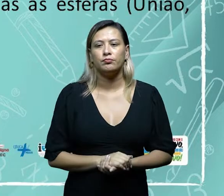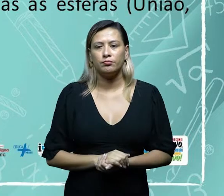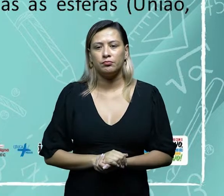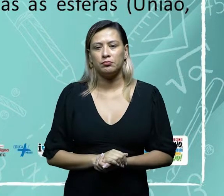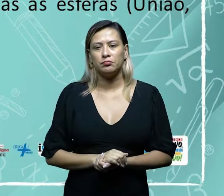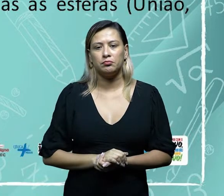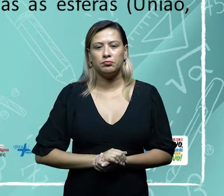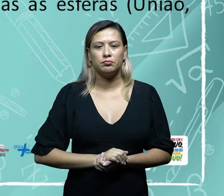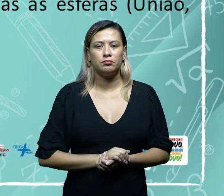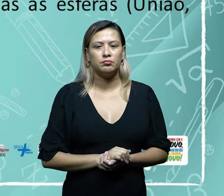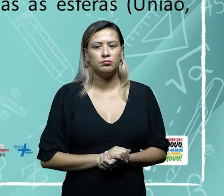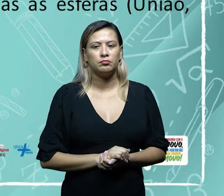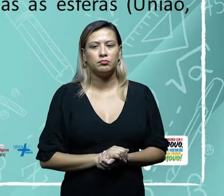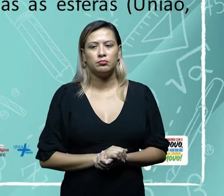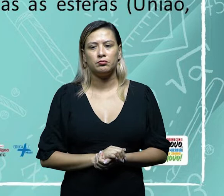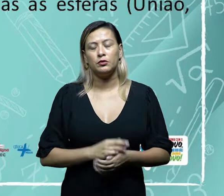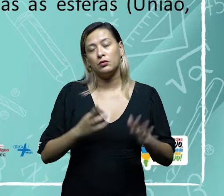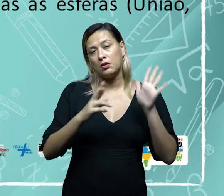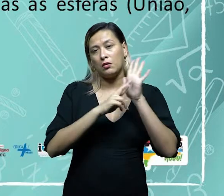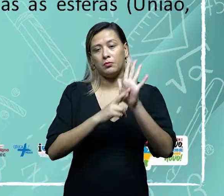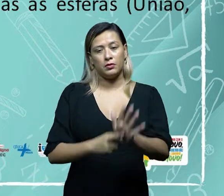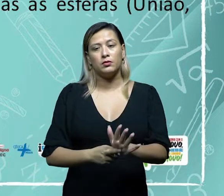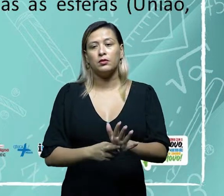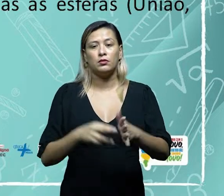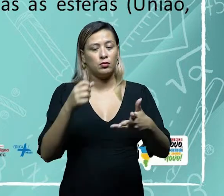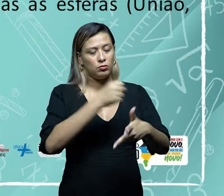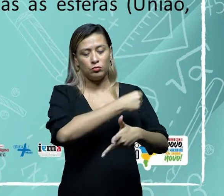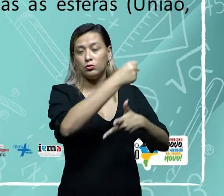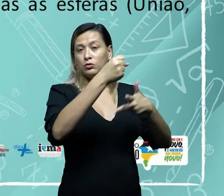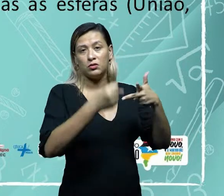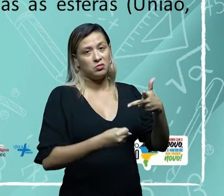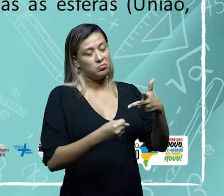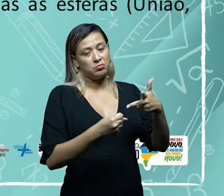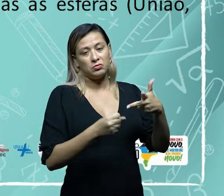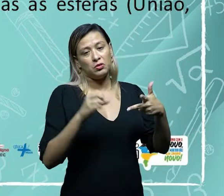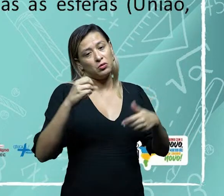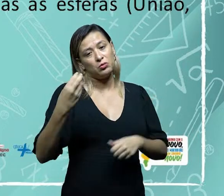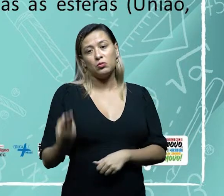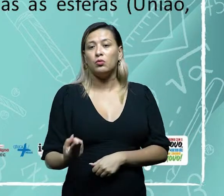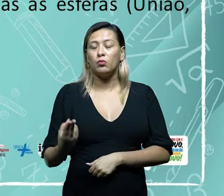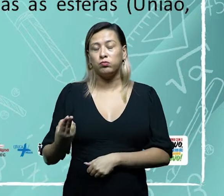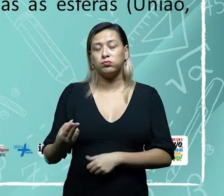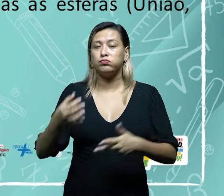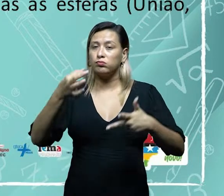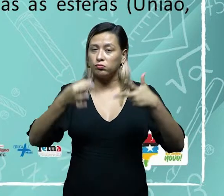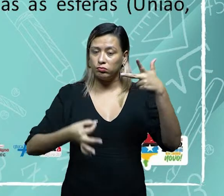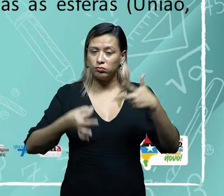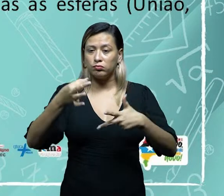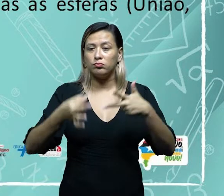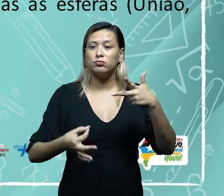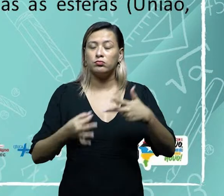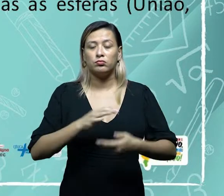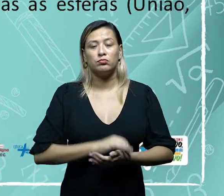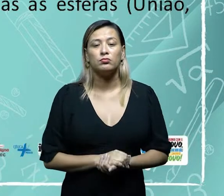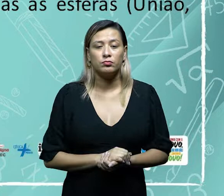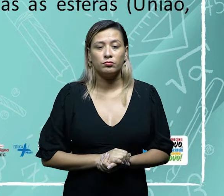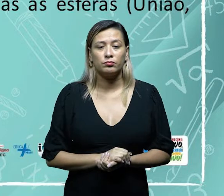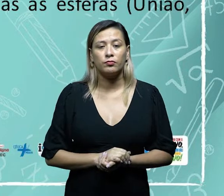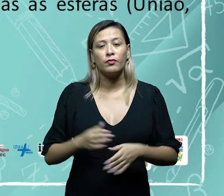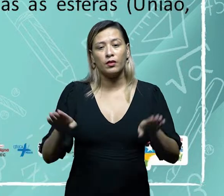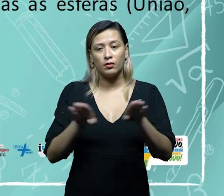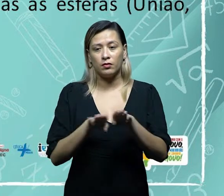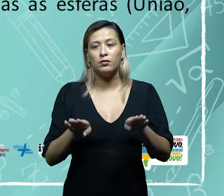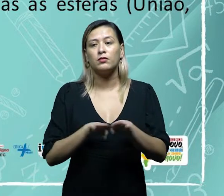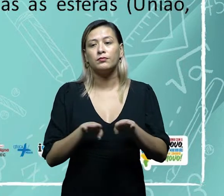por representantes dos três poderes, do executivo, do legislativo ou do judiciário e também por seus agentes